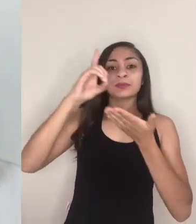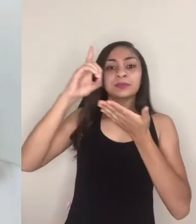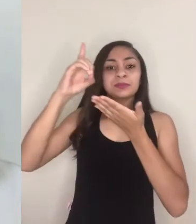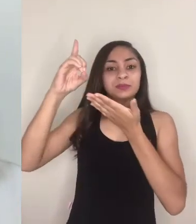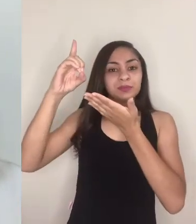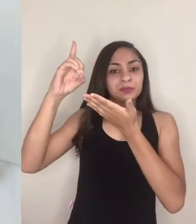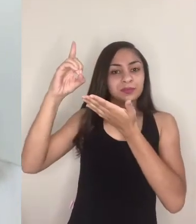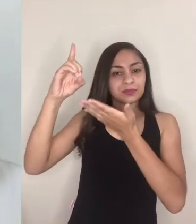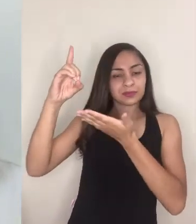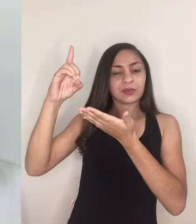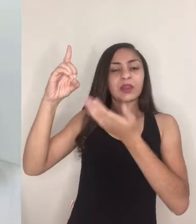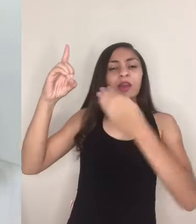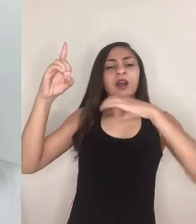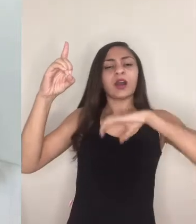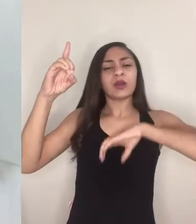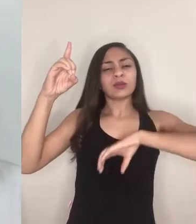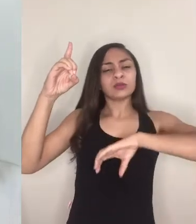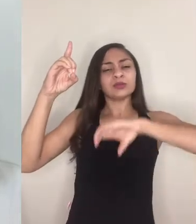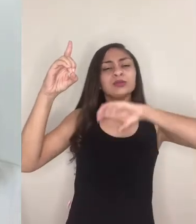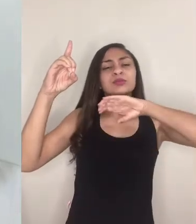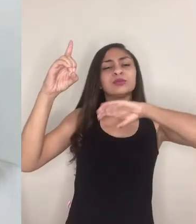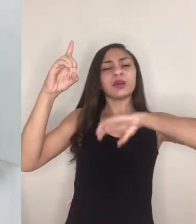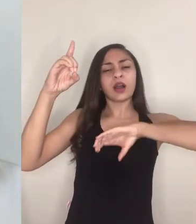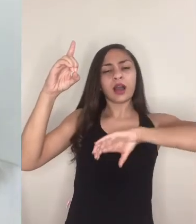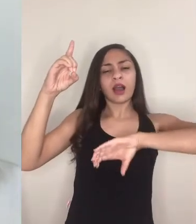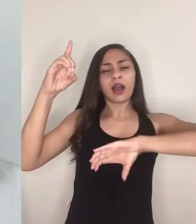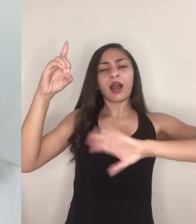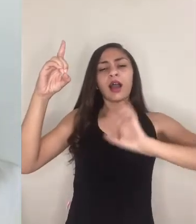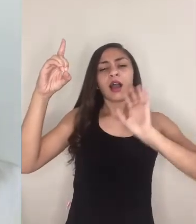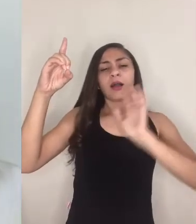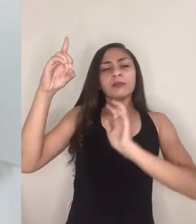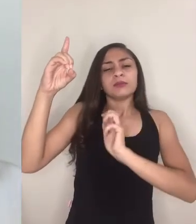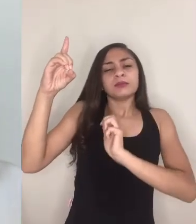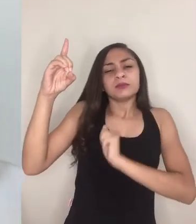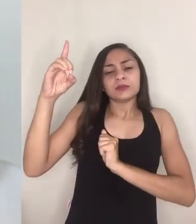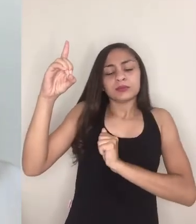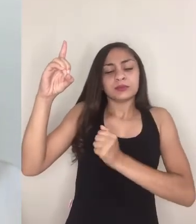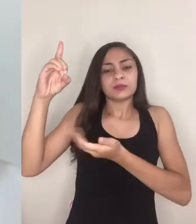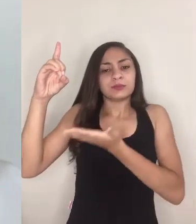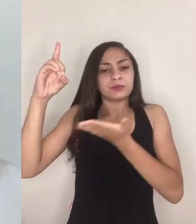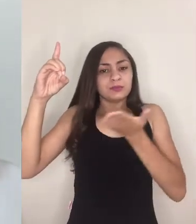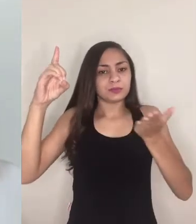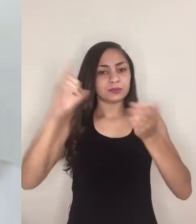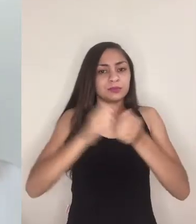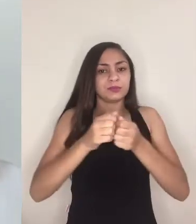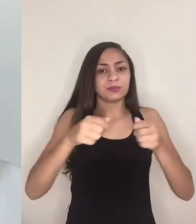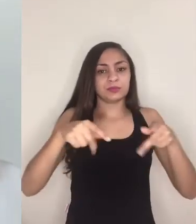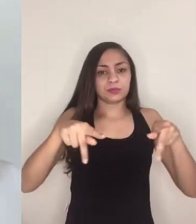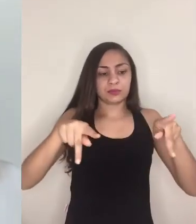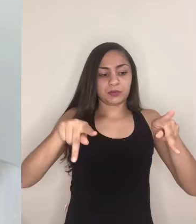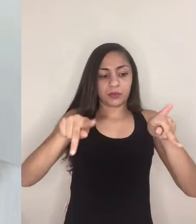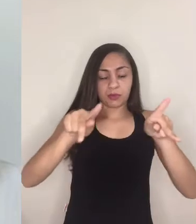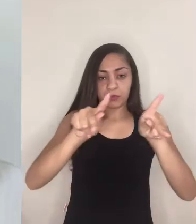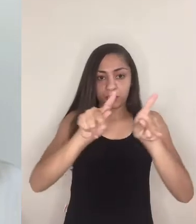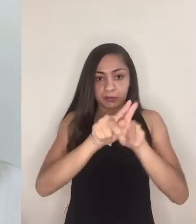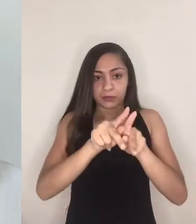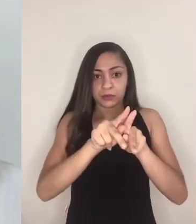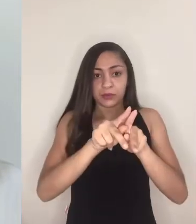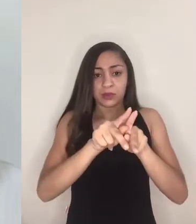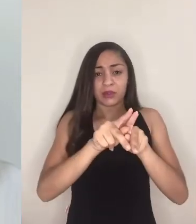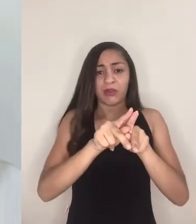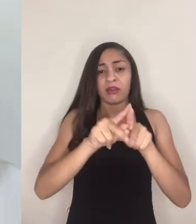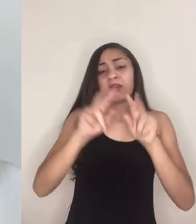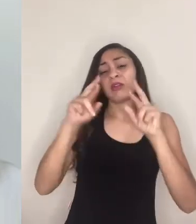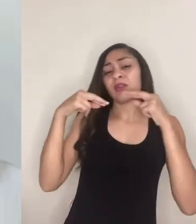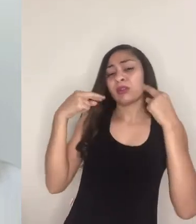paternal compaixão, do seu amor para com o seu povo. Povo esse que se